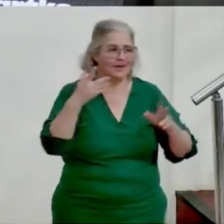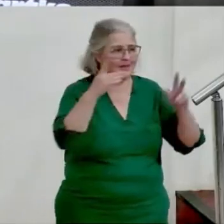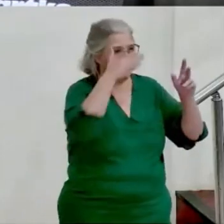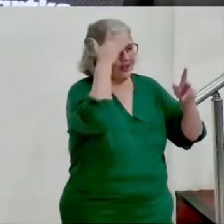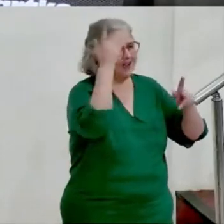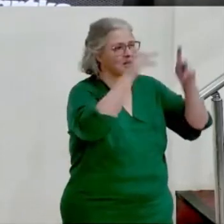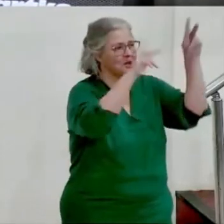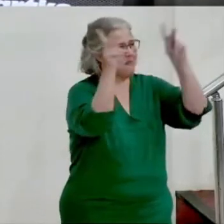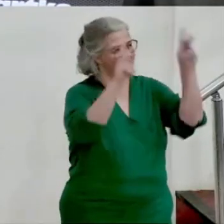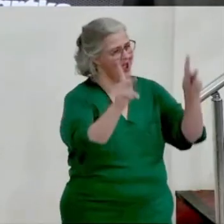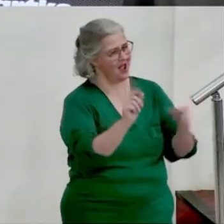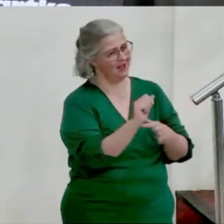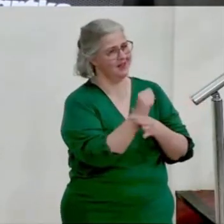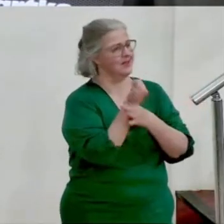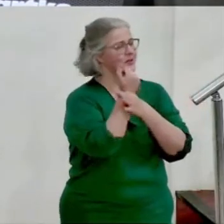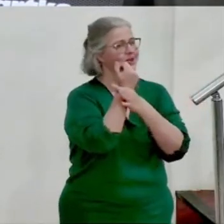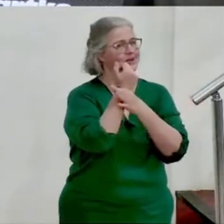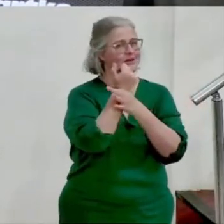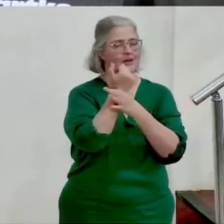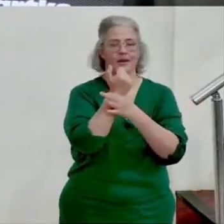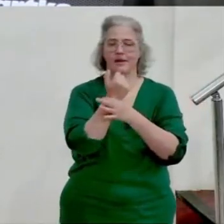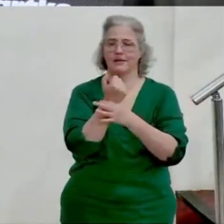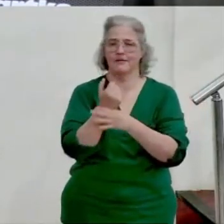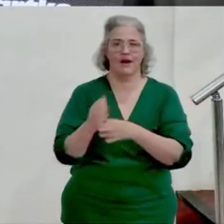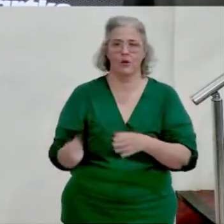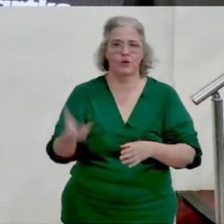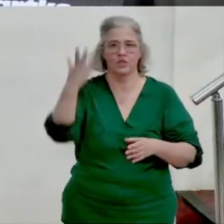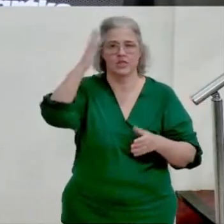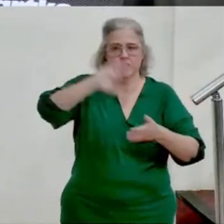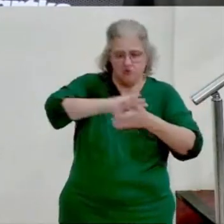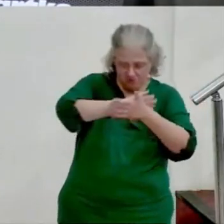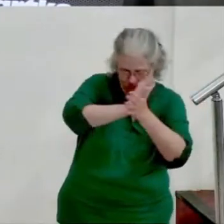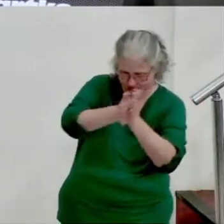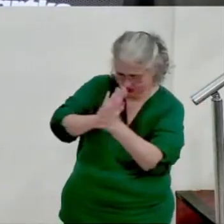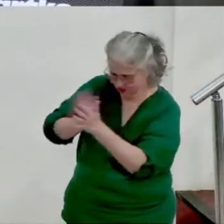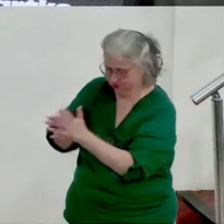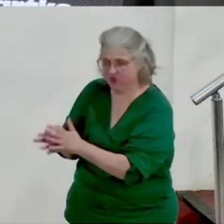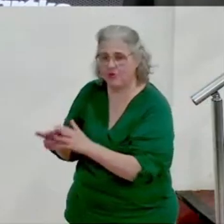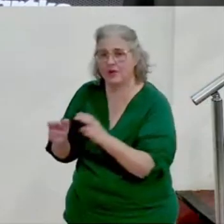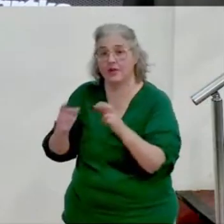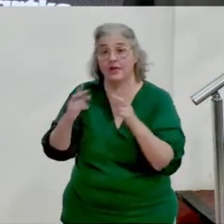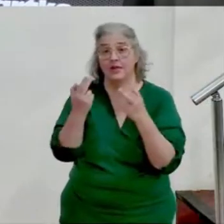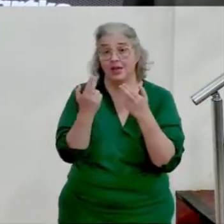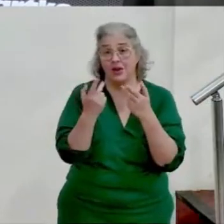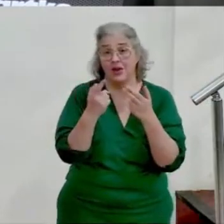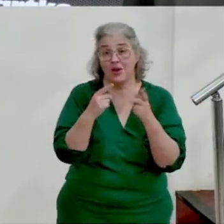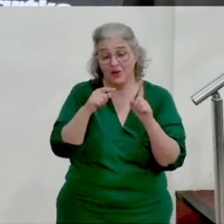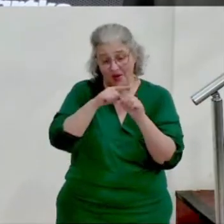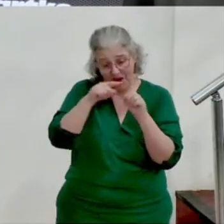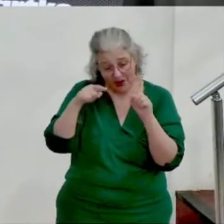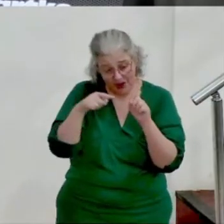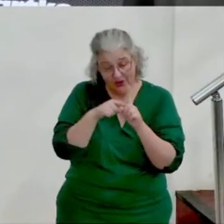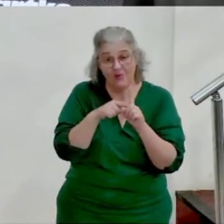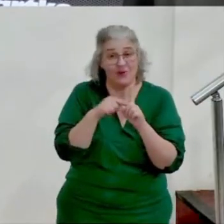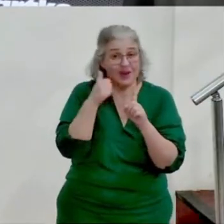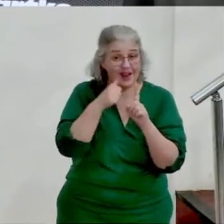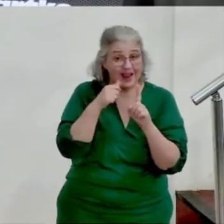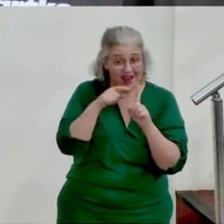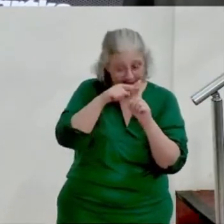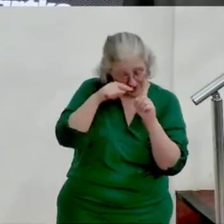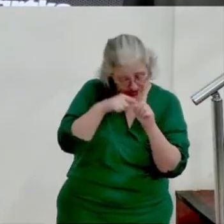lhes sobrevirá repentina destruição, como vêm as dores de parto à mulher que está para dar à luz, e de